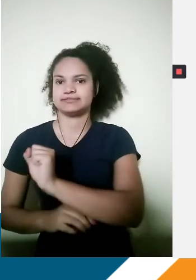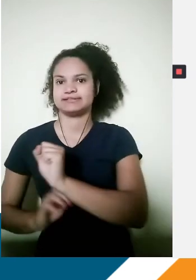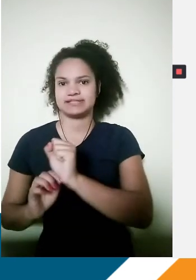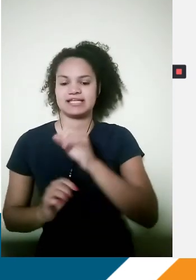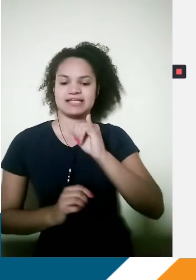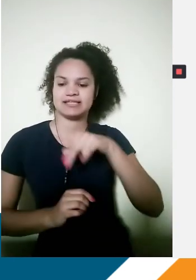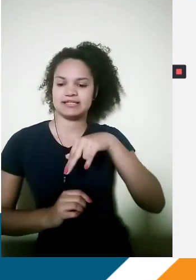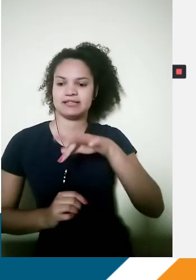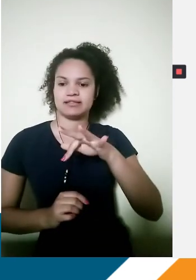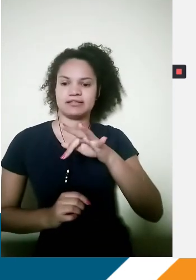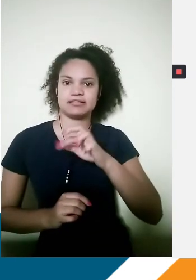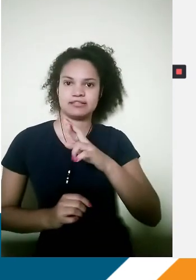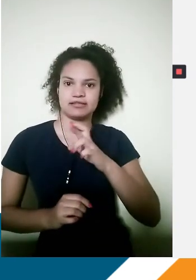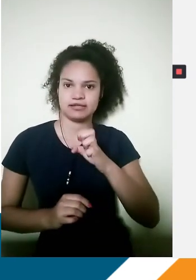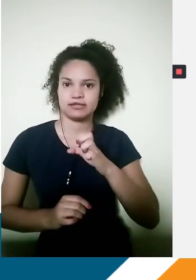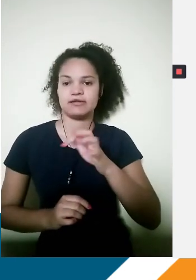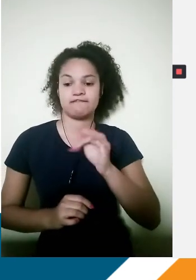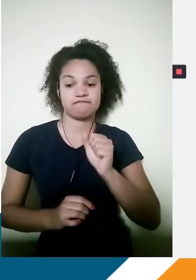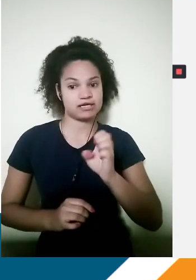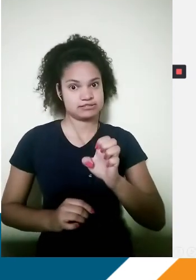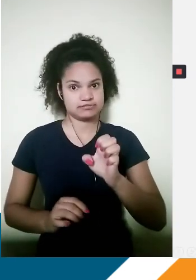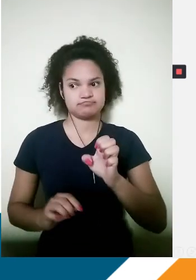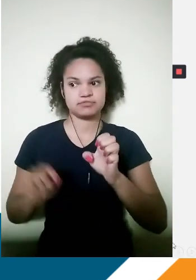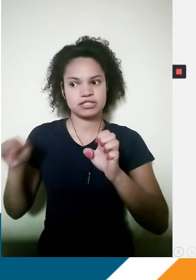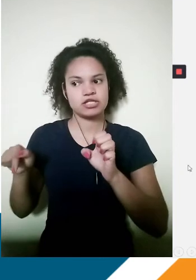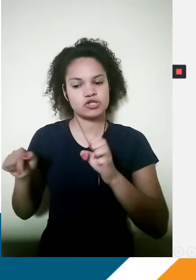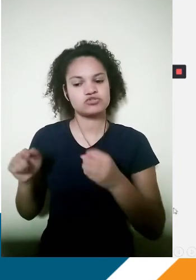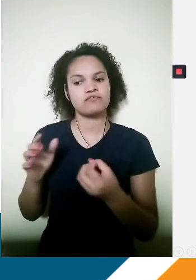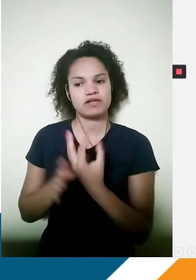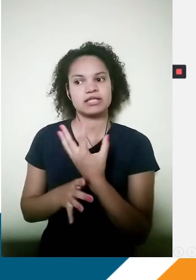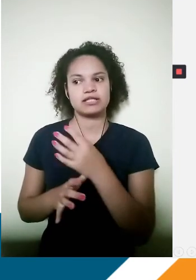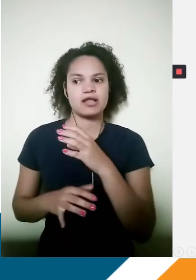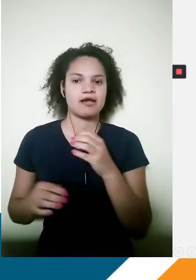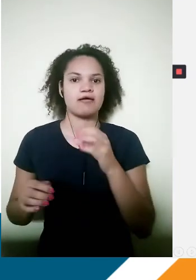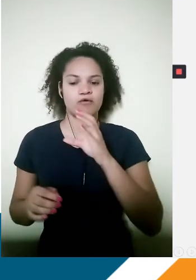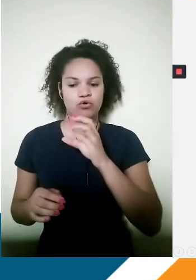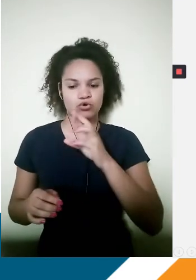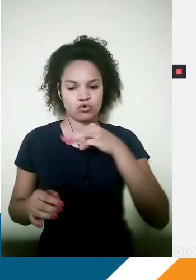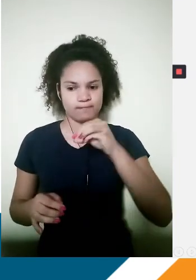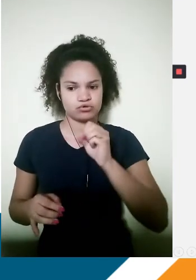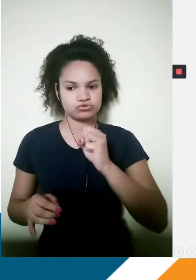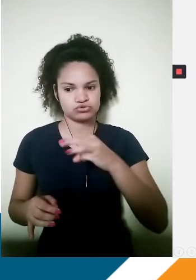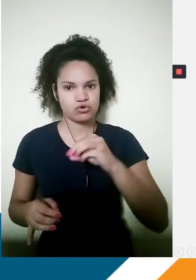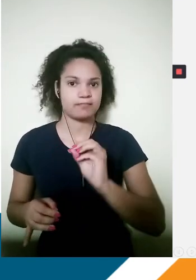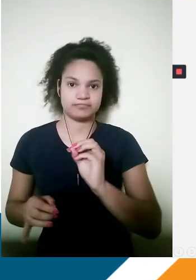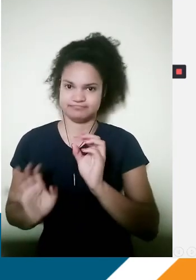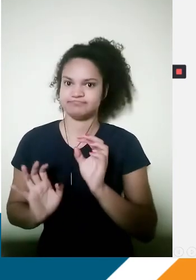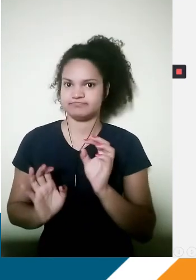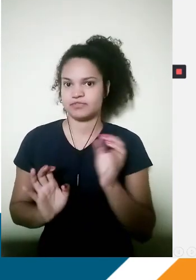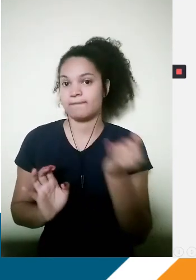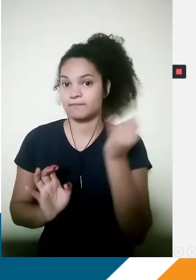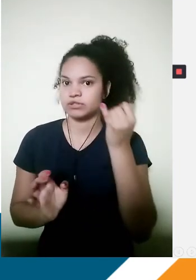dos cromossomos. Então, importante também. E a fase G2